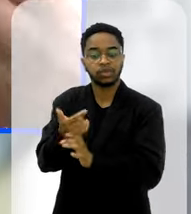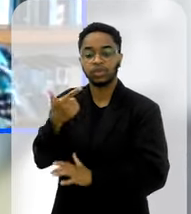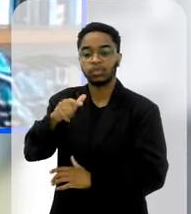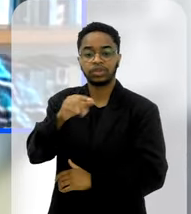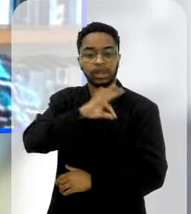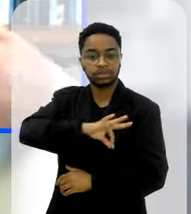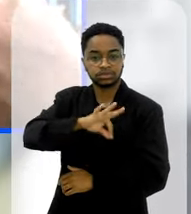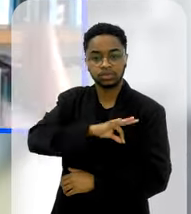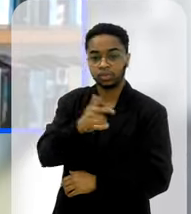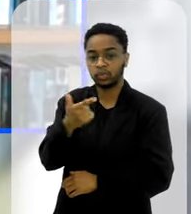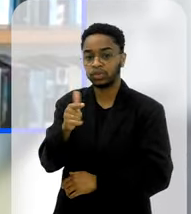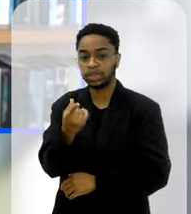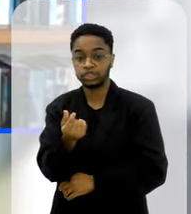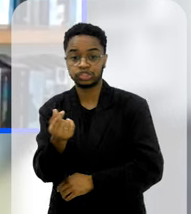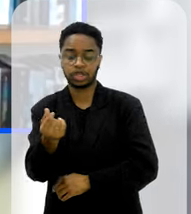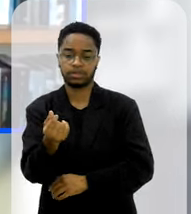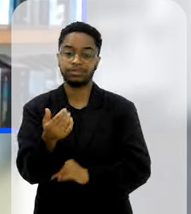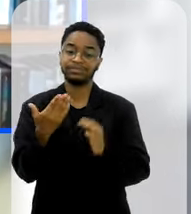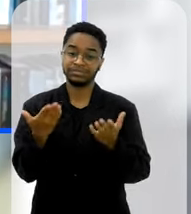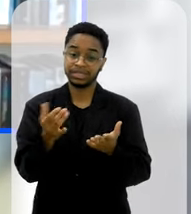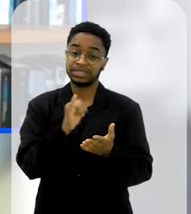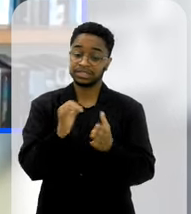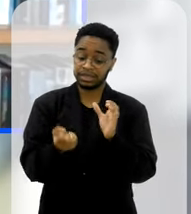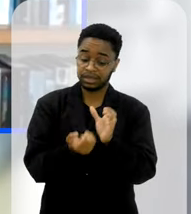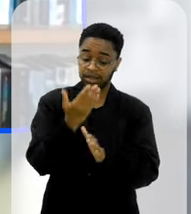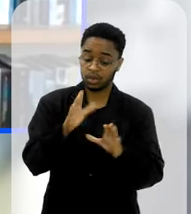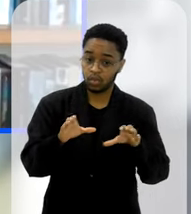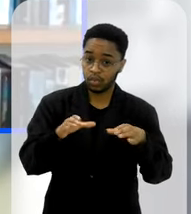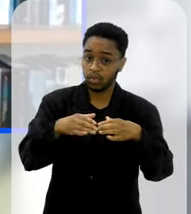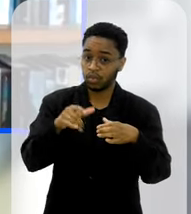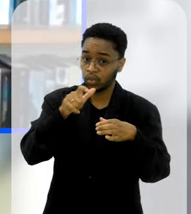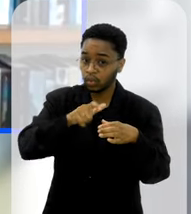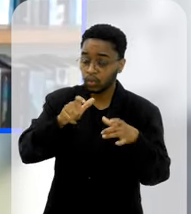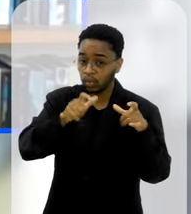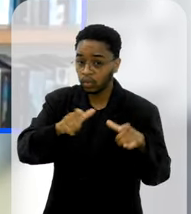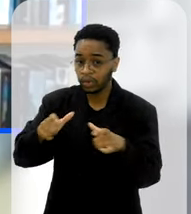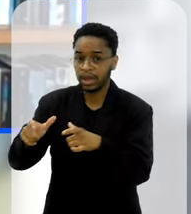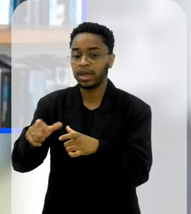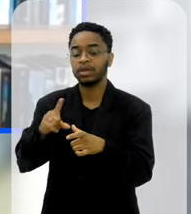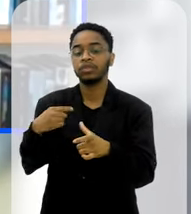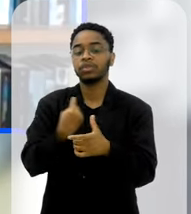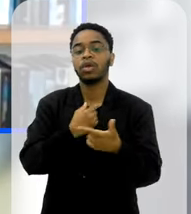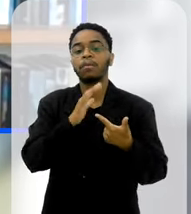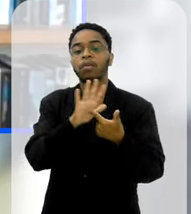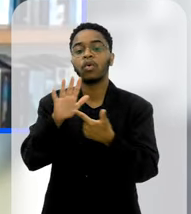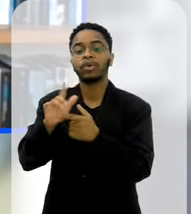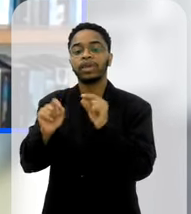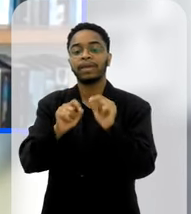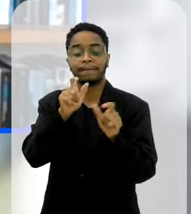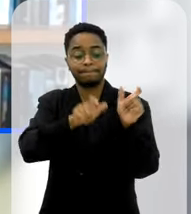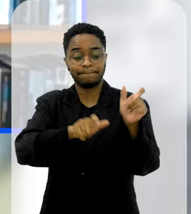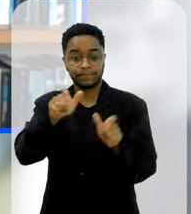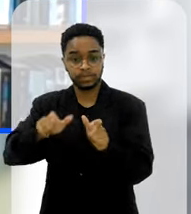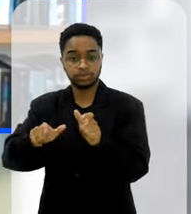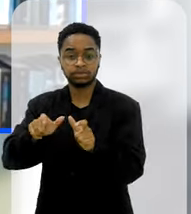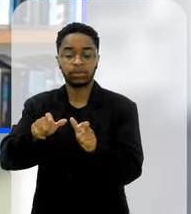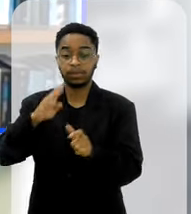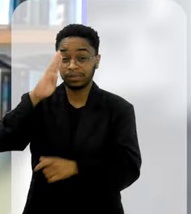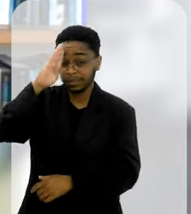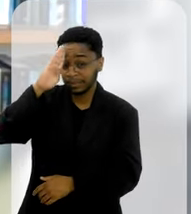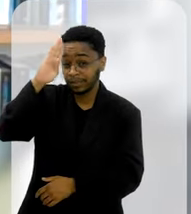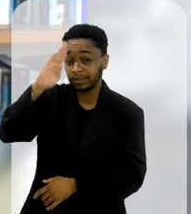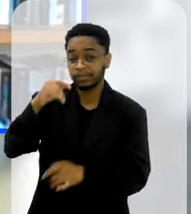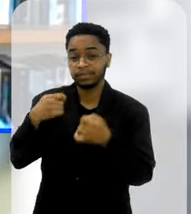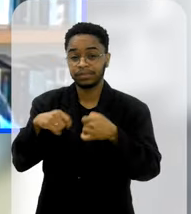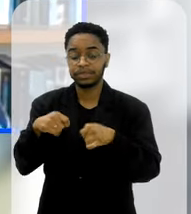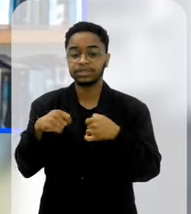que não gera lucro, que não gera renda. Então, quando você cria esses espaços, você faz uma afirmação, é no